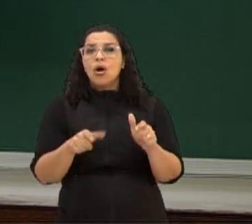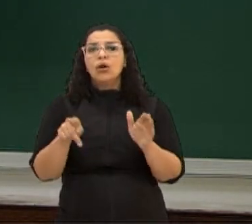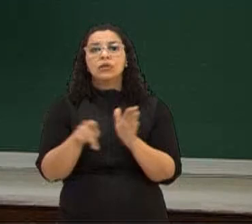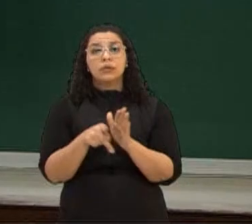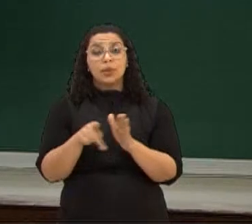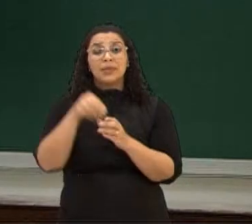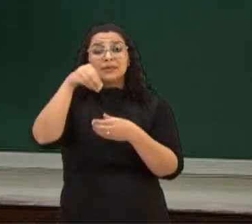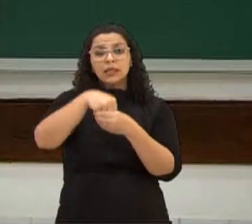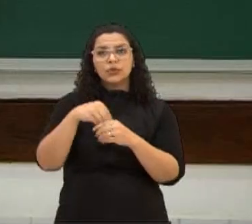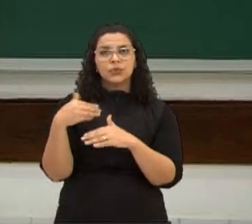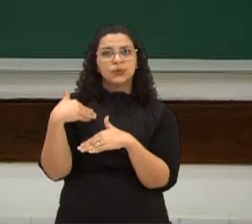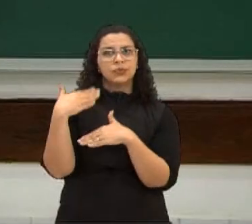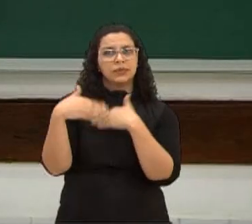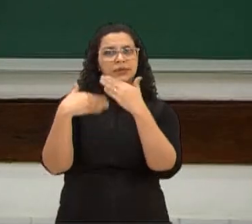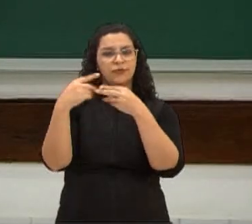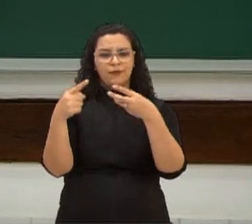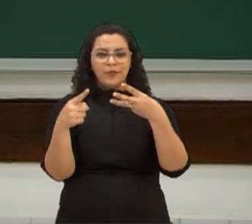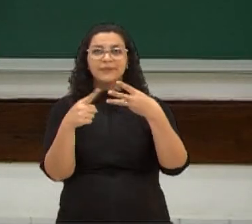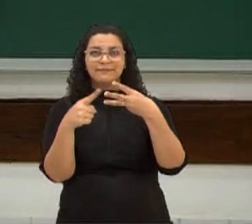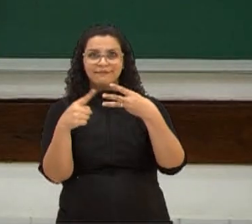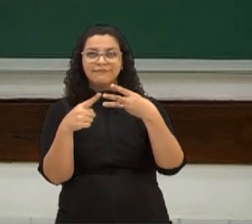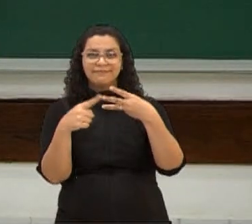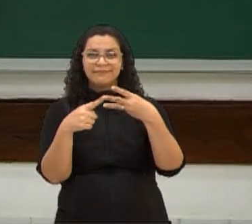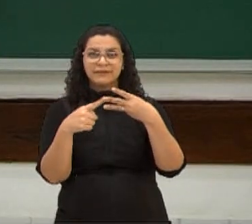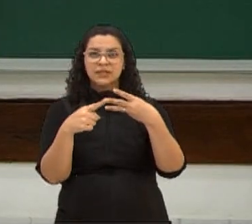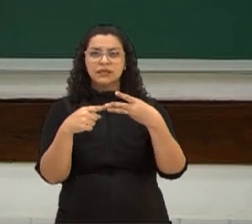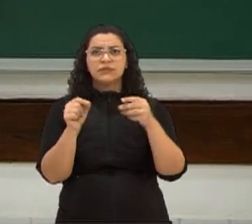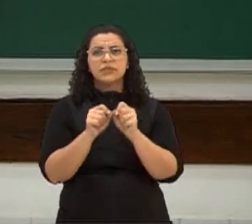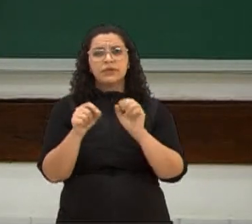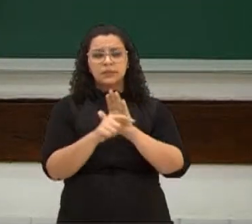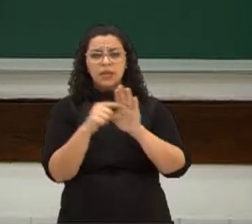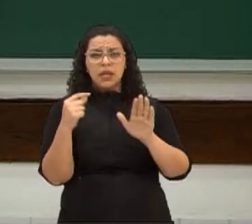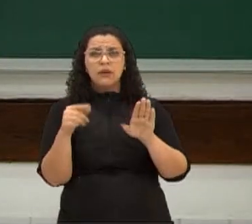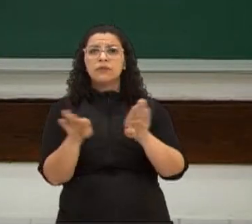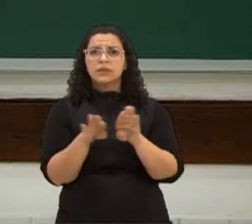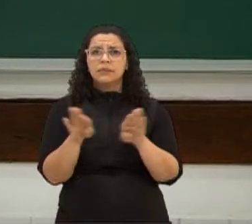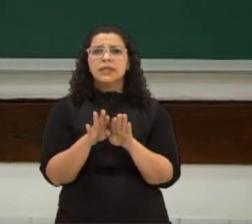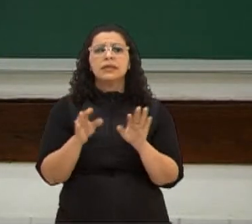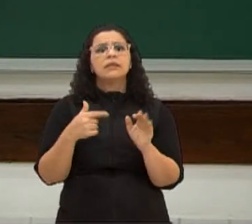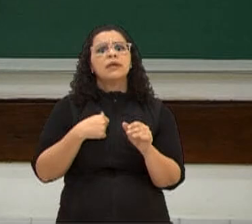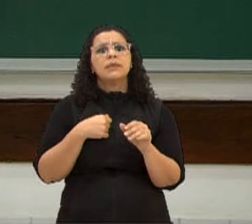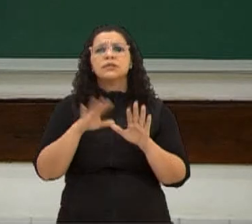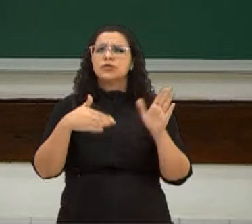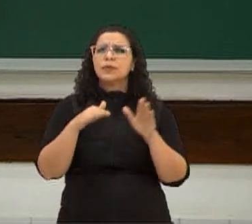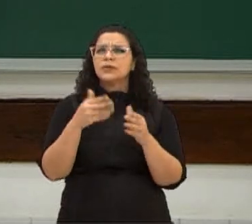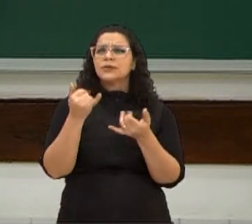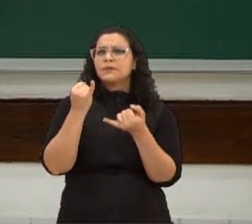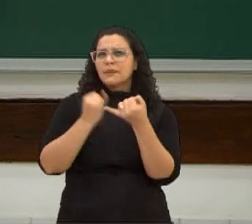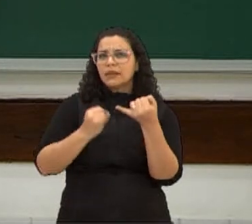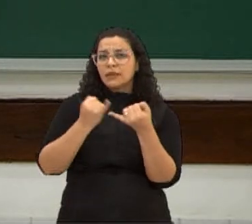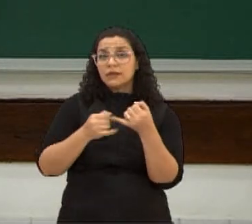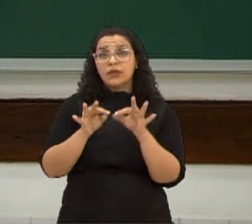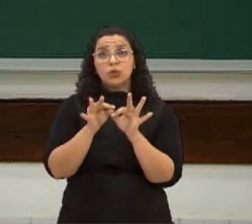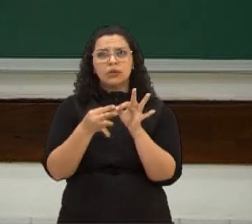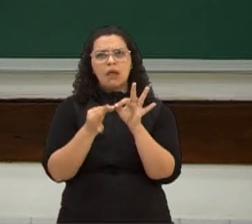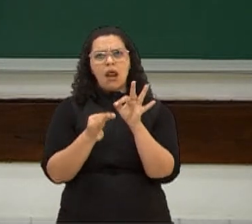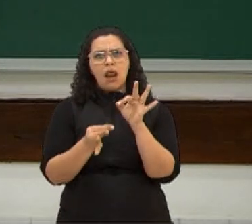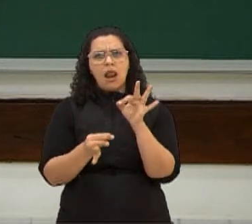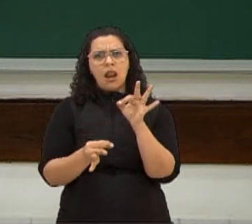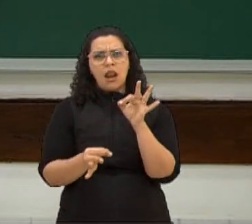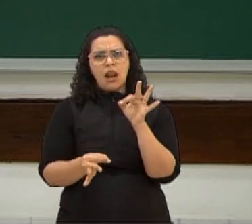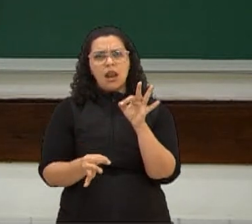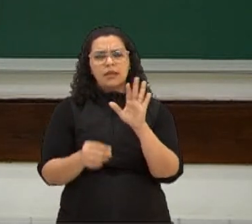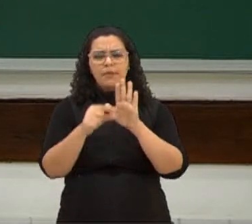vai colocar lá no desenvolvimento. Se você faz em um único parágrafo, vai ficar mais ou menos no meio. Se você faz um texto maior,